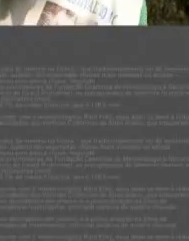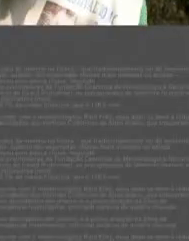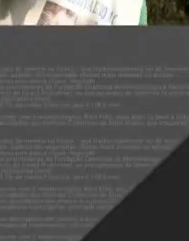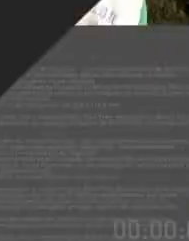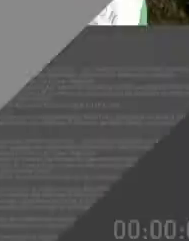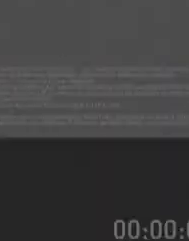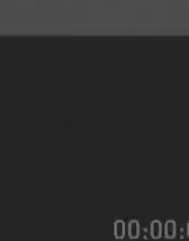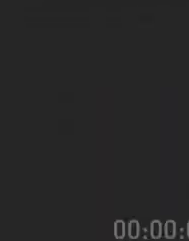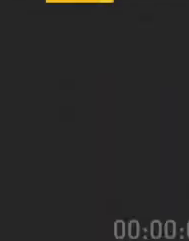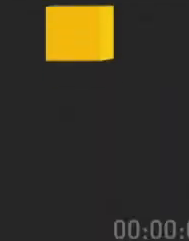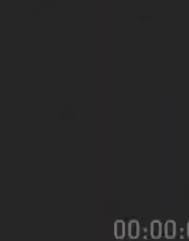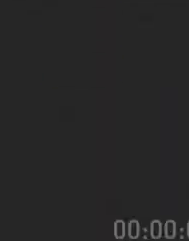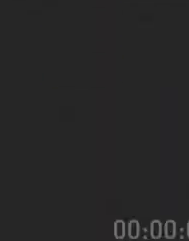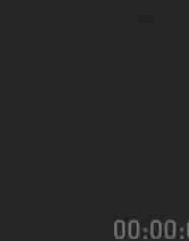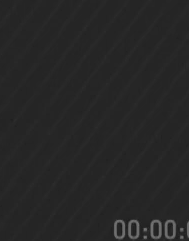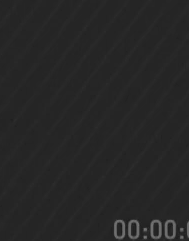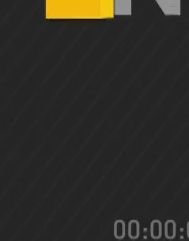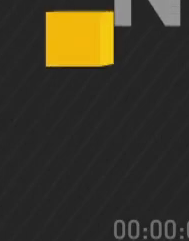ae